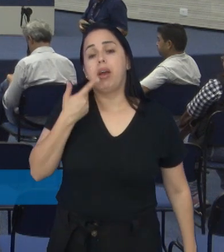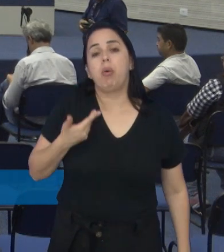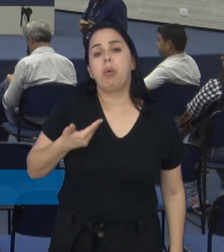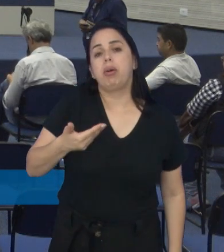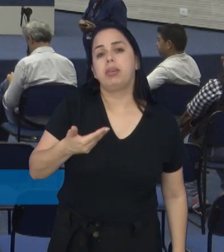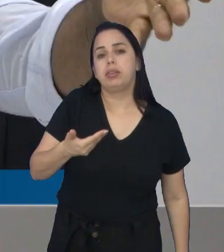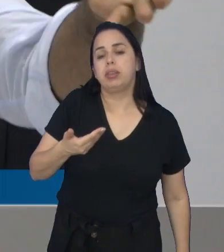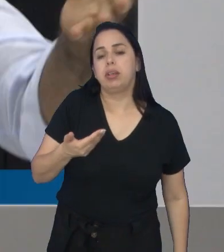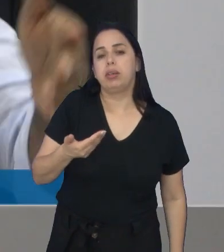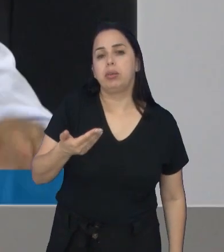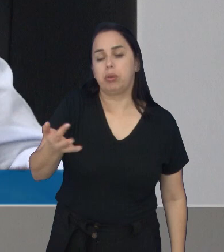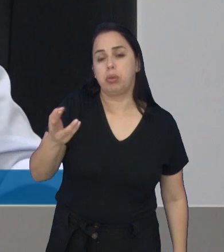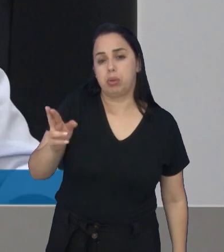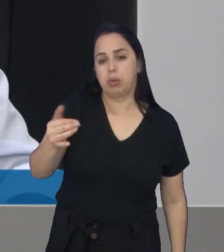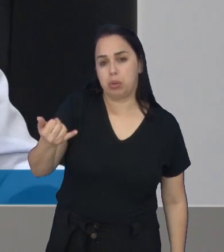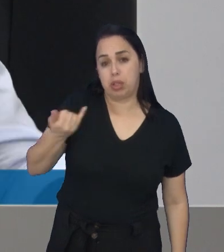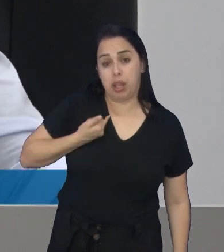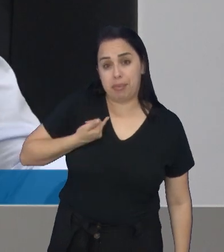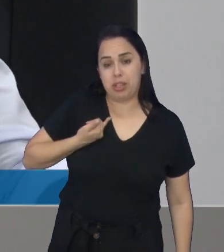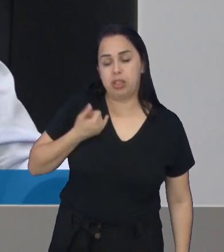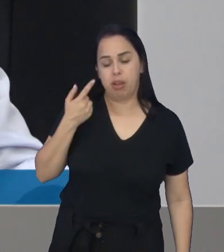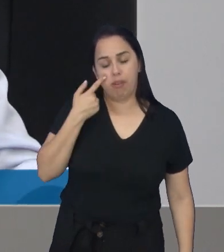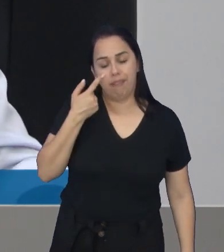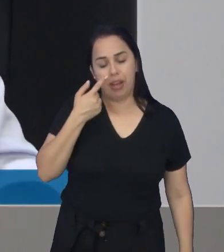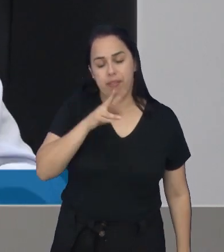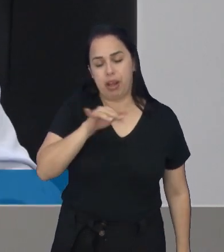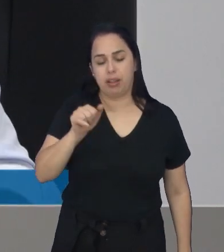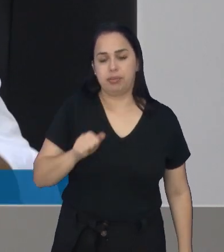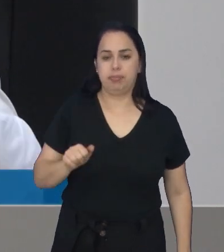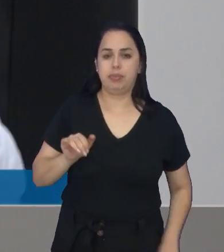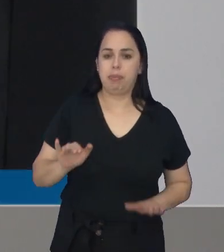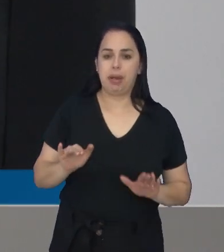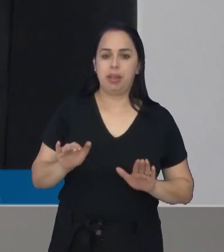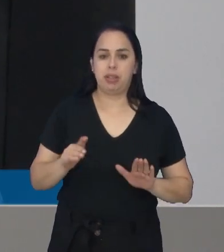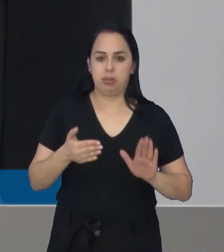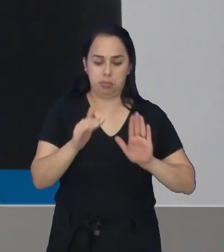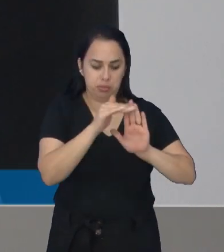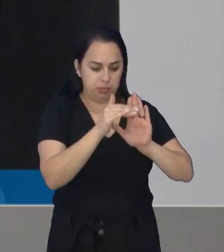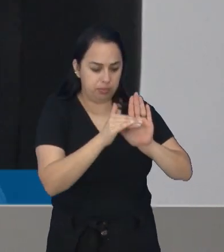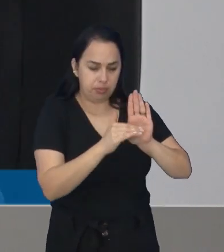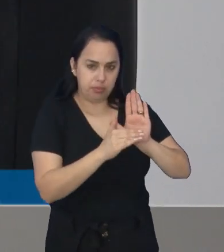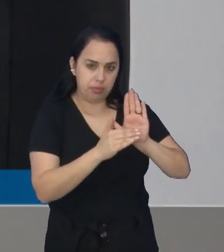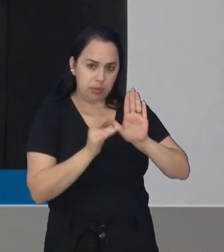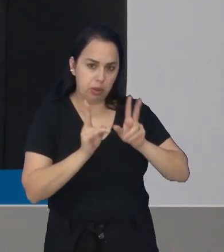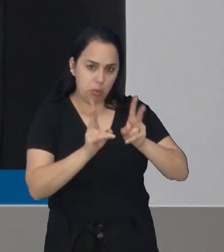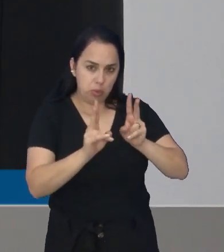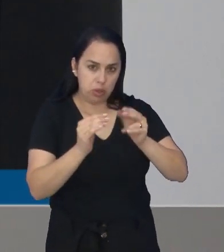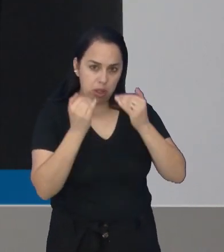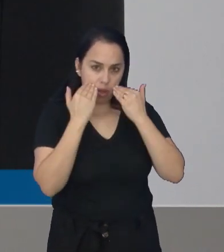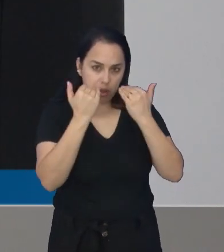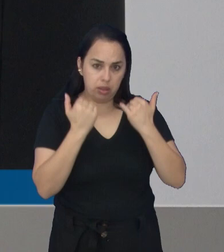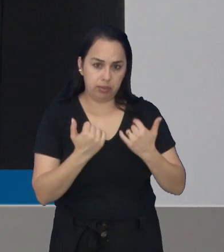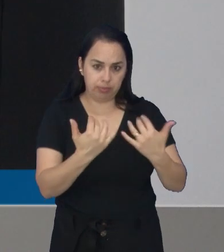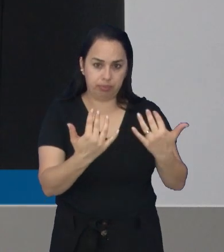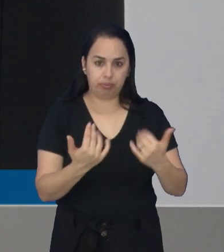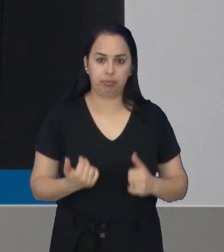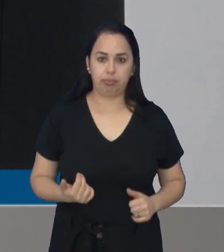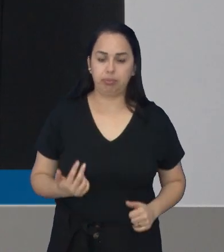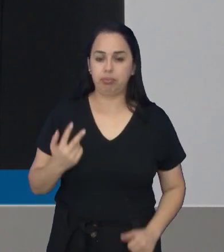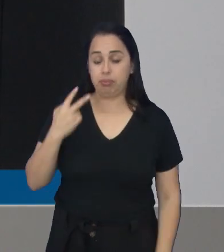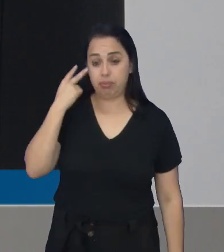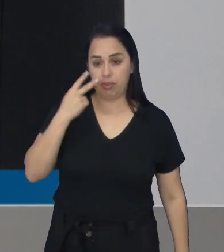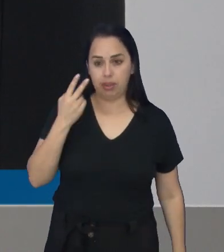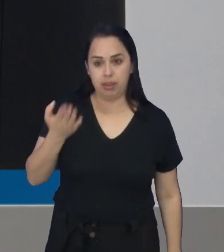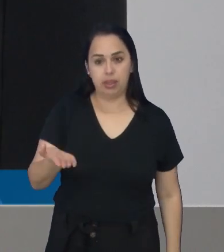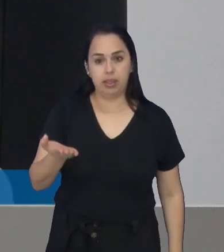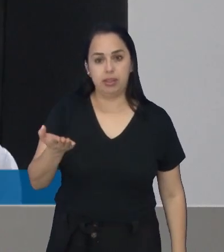a questão que o vereador colocou tá certo mas nós vamos dar sequência à audiência pública Vereador você